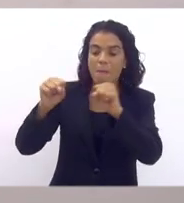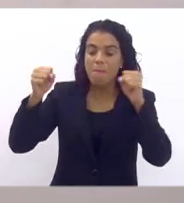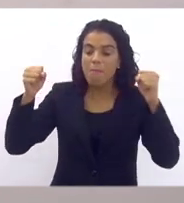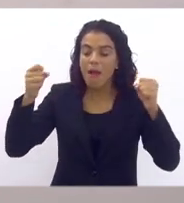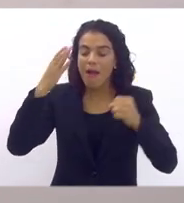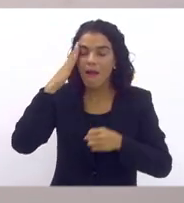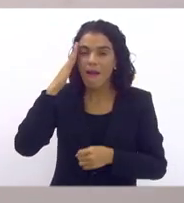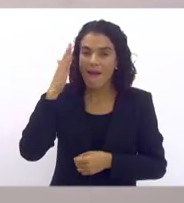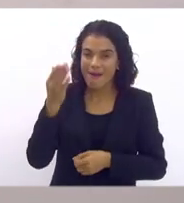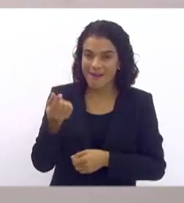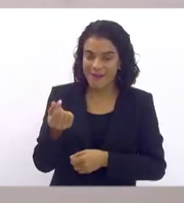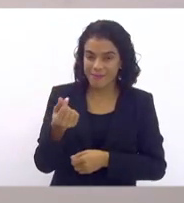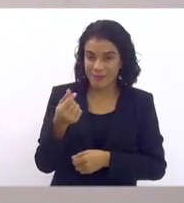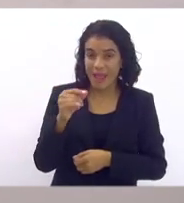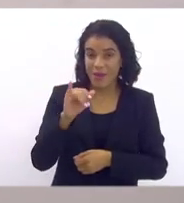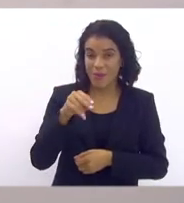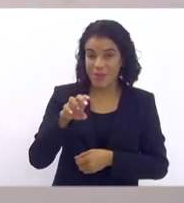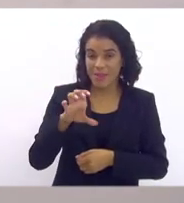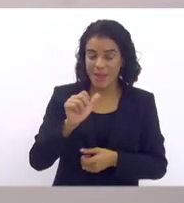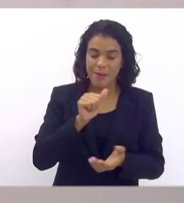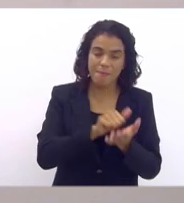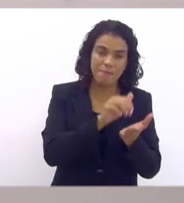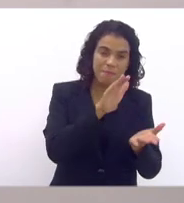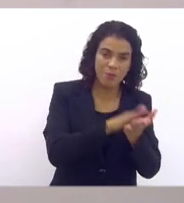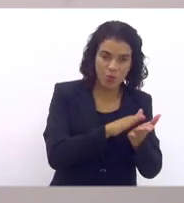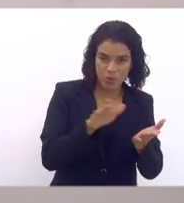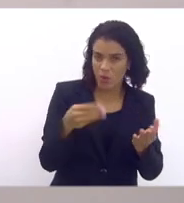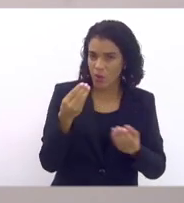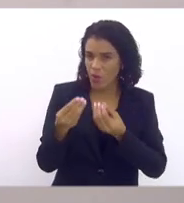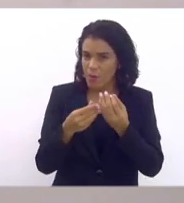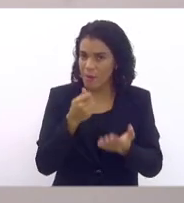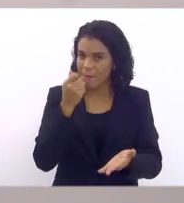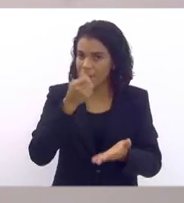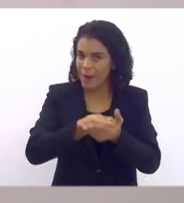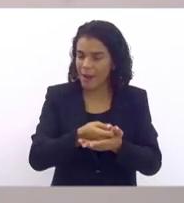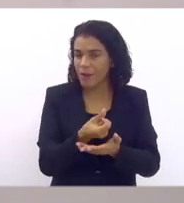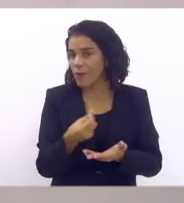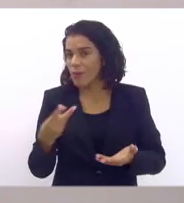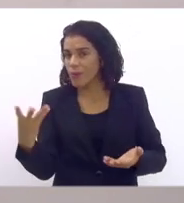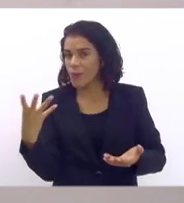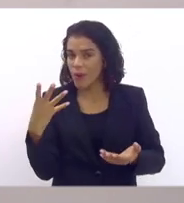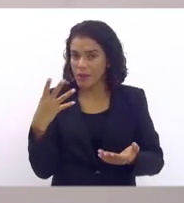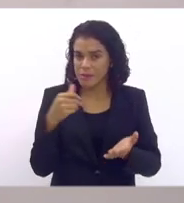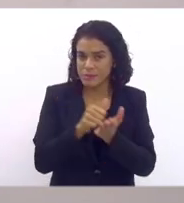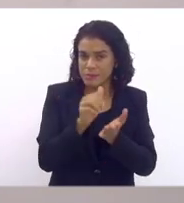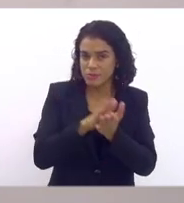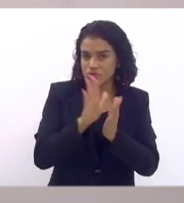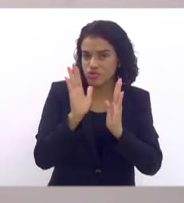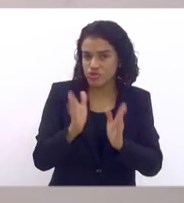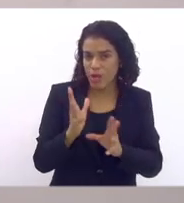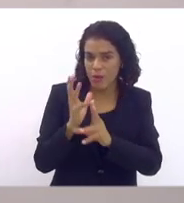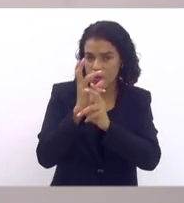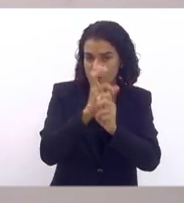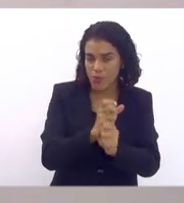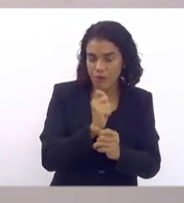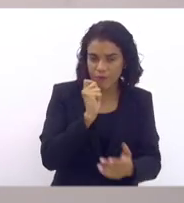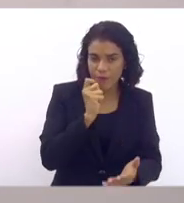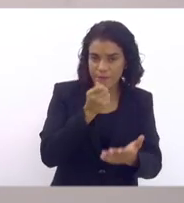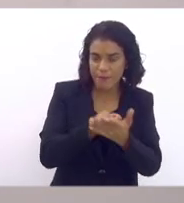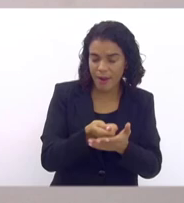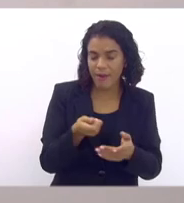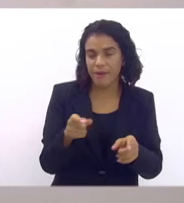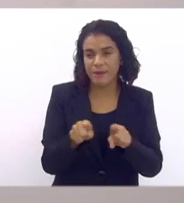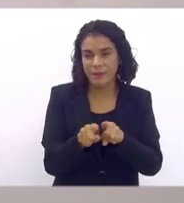Inea multa essa multa é efetivada essa multa é paga quantas foram emitidas ao longo do tempo pelo abandono dessas embarcações